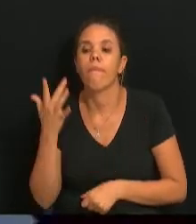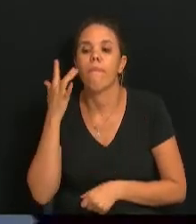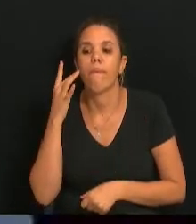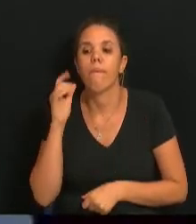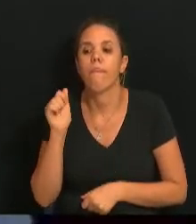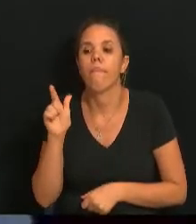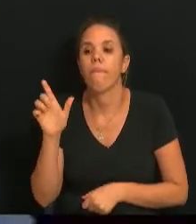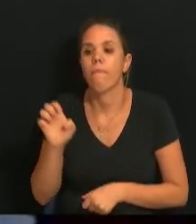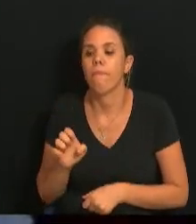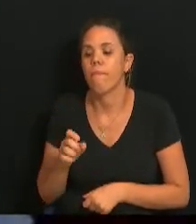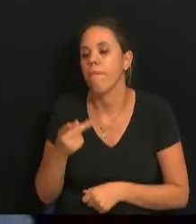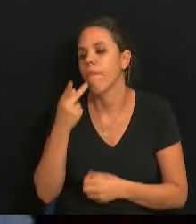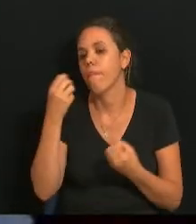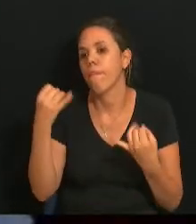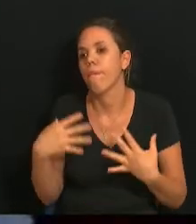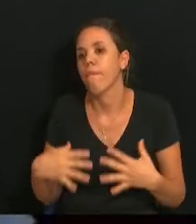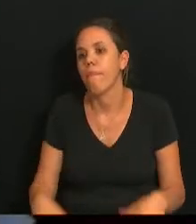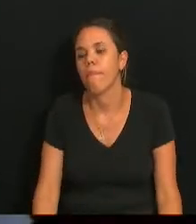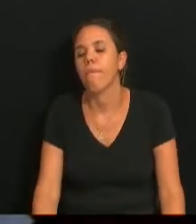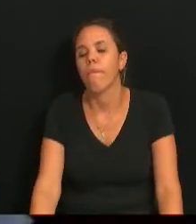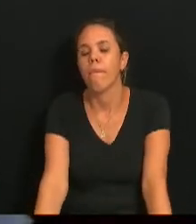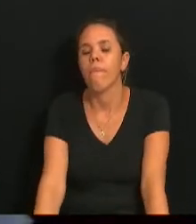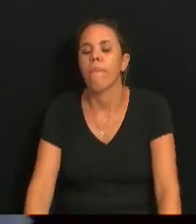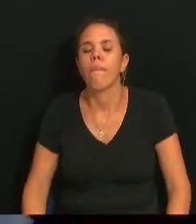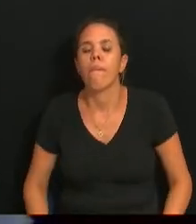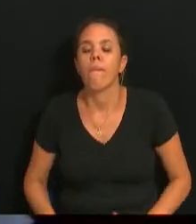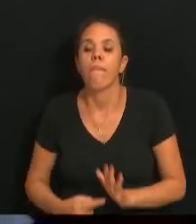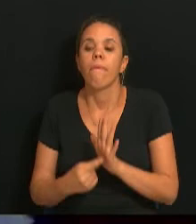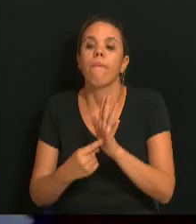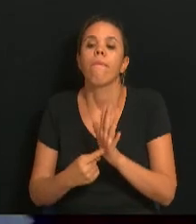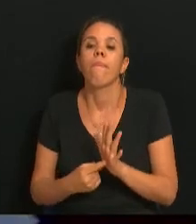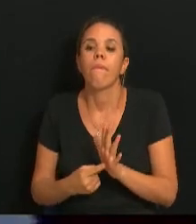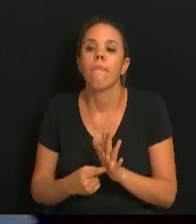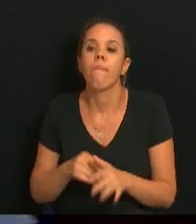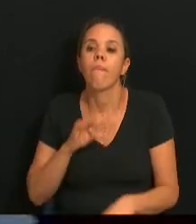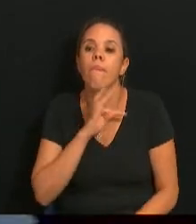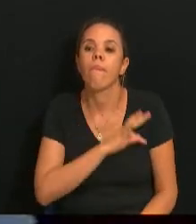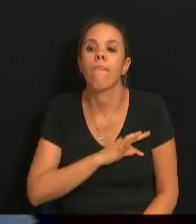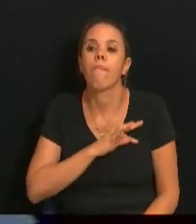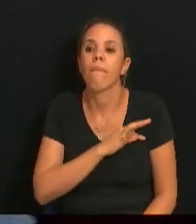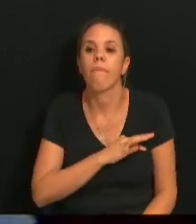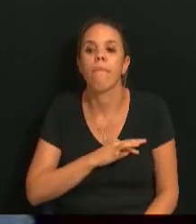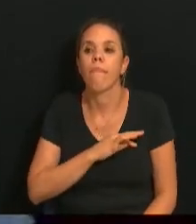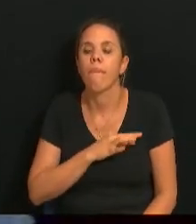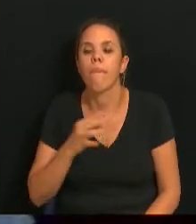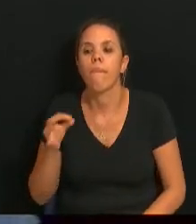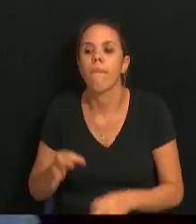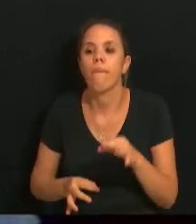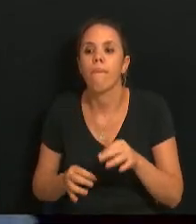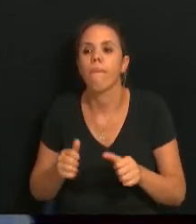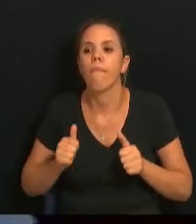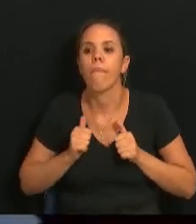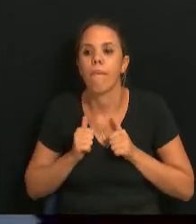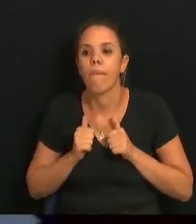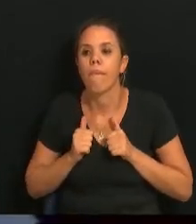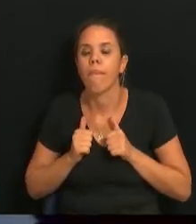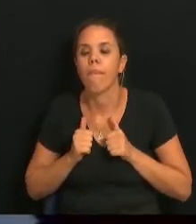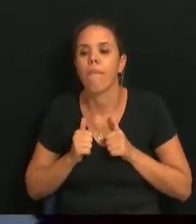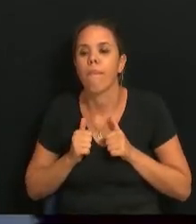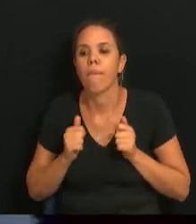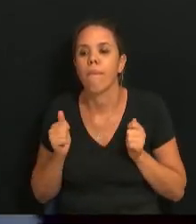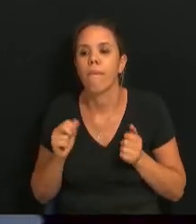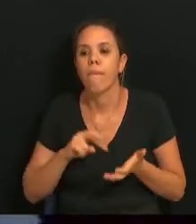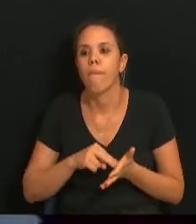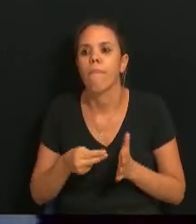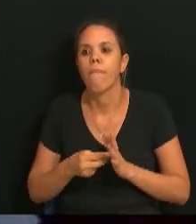bem sinalizou e mostrou para a gente o quanto essa questão de ordem técnica, supostamente jurídica, engessada, ela é passível de